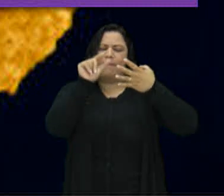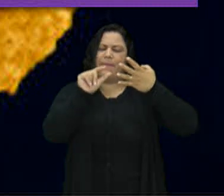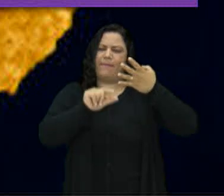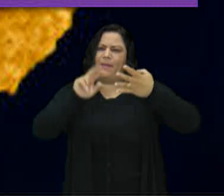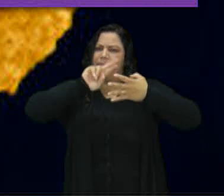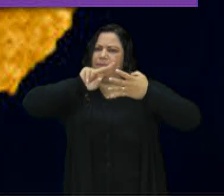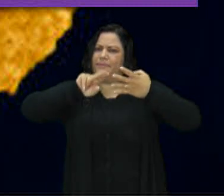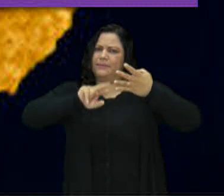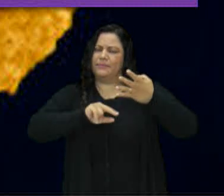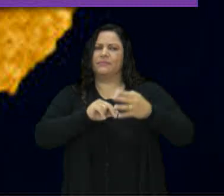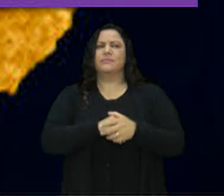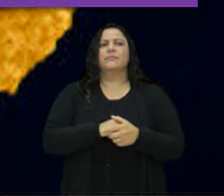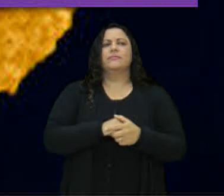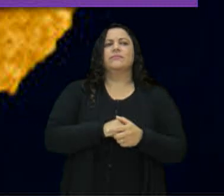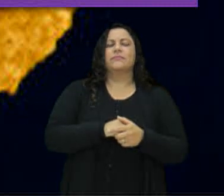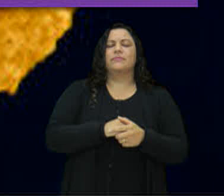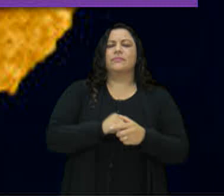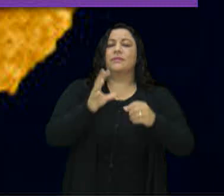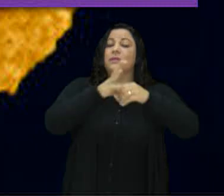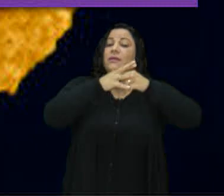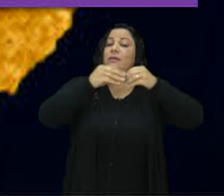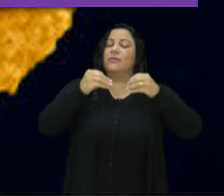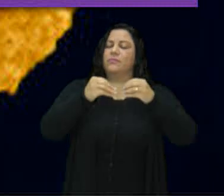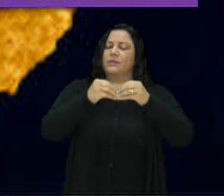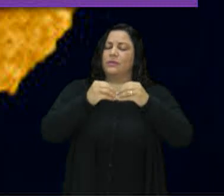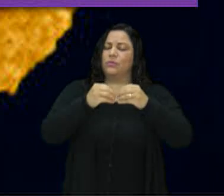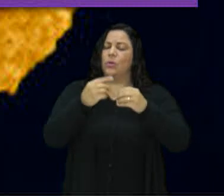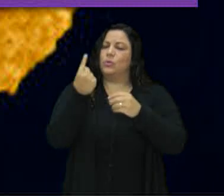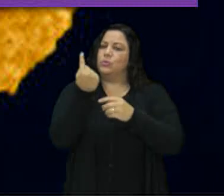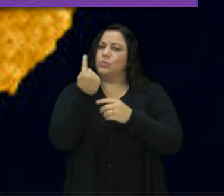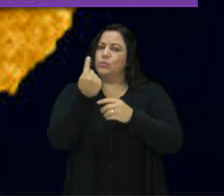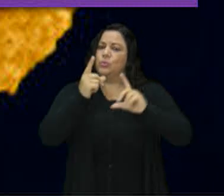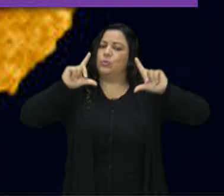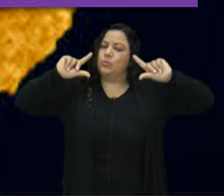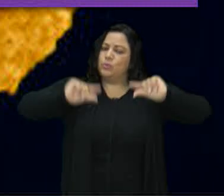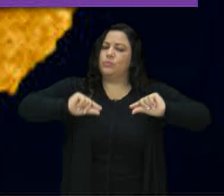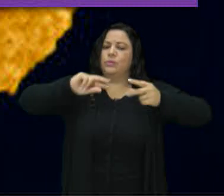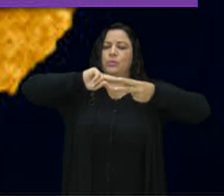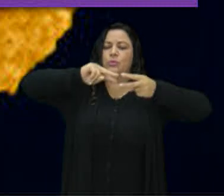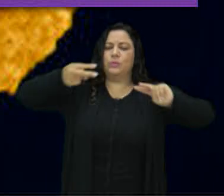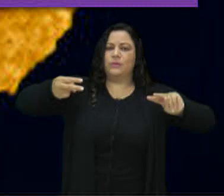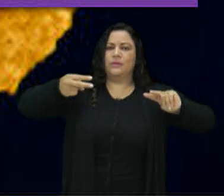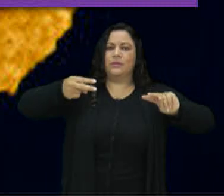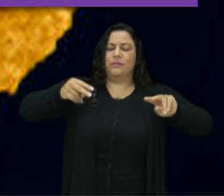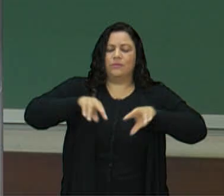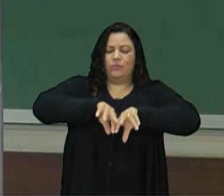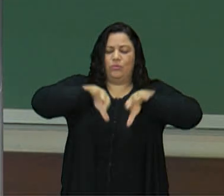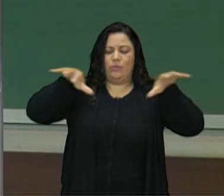Na meiose 1, diminui a quantidade de DNA. Na meiose 2, separa as cópias.